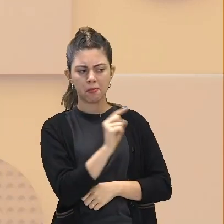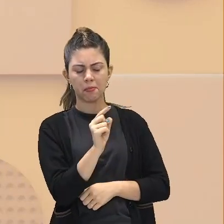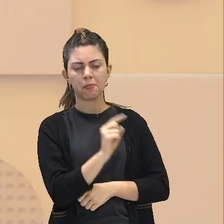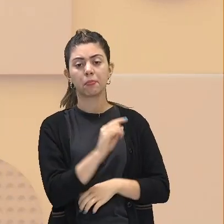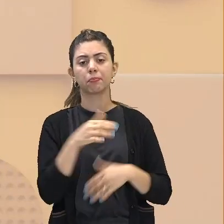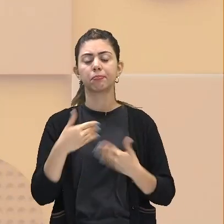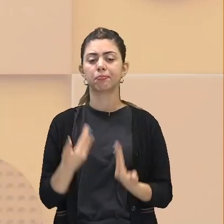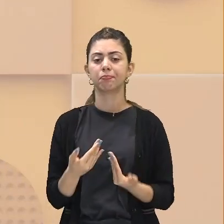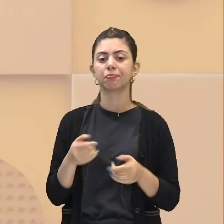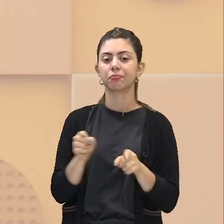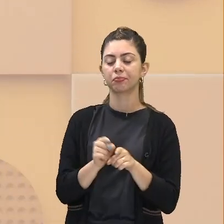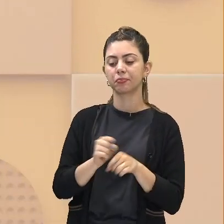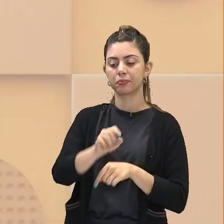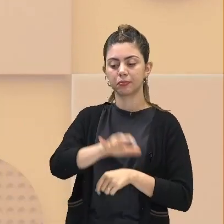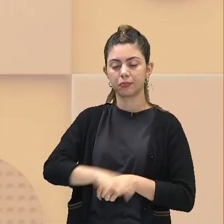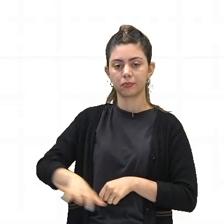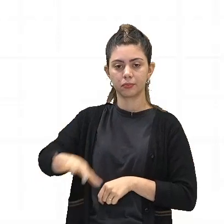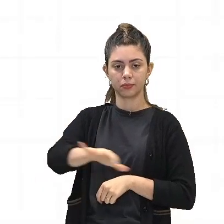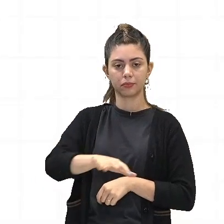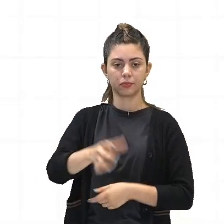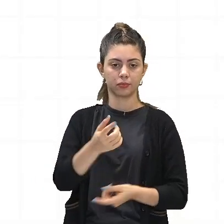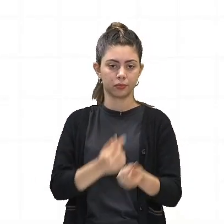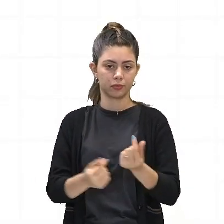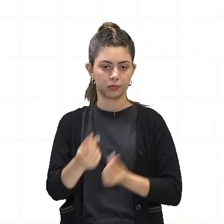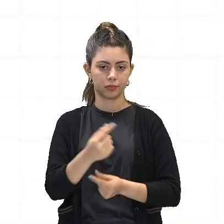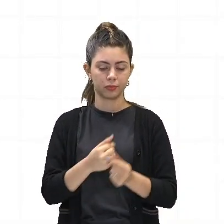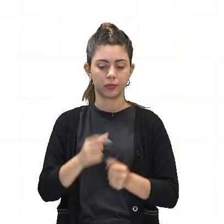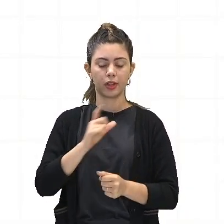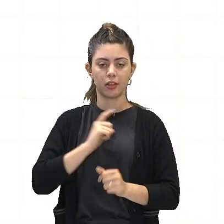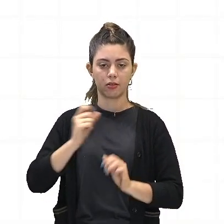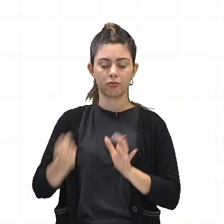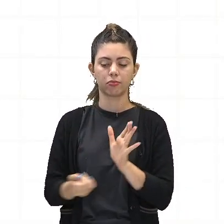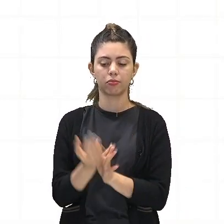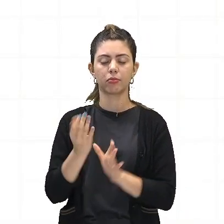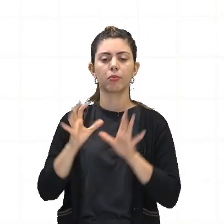Ela tinha poder de mediar conflitos, era